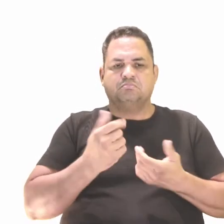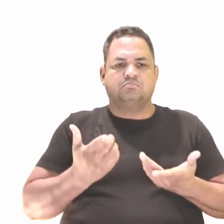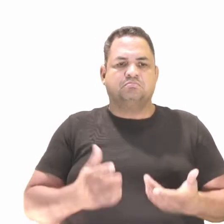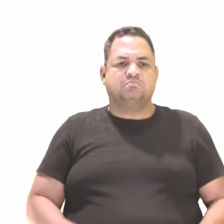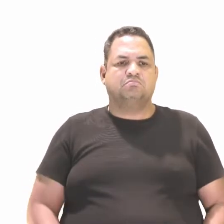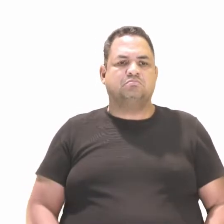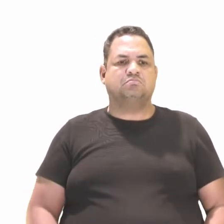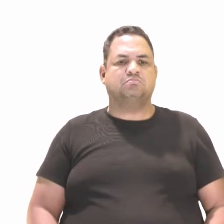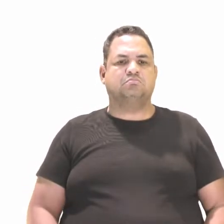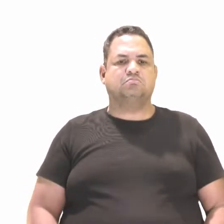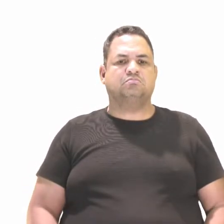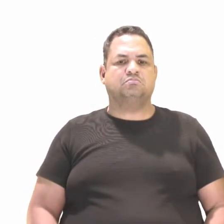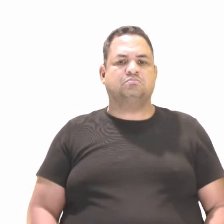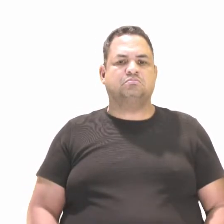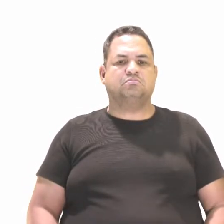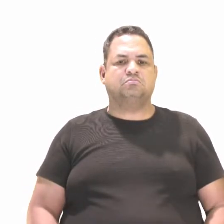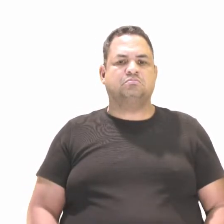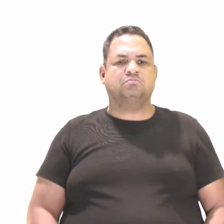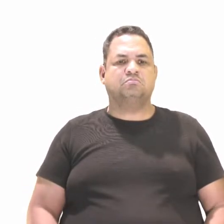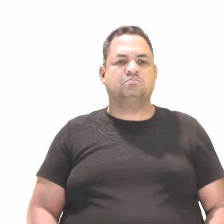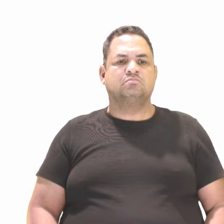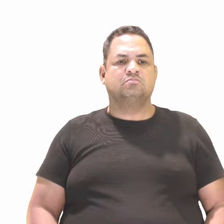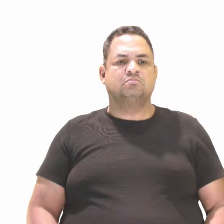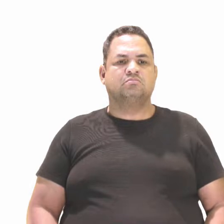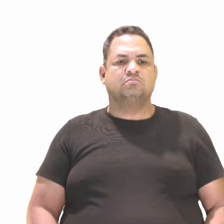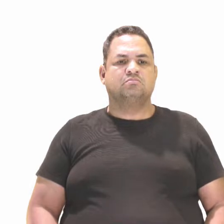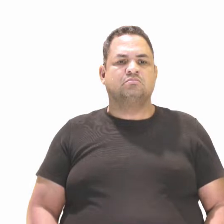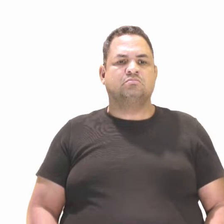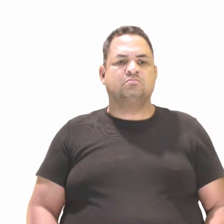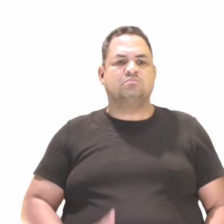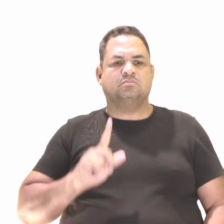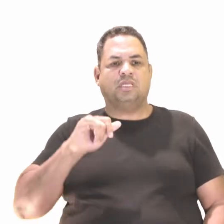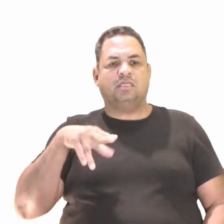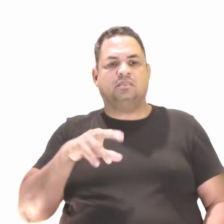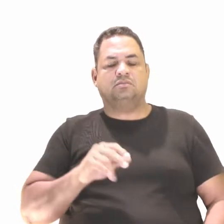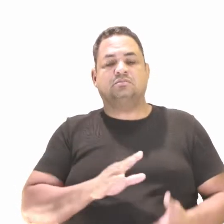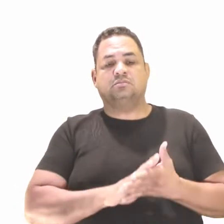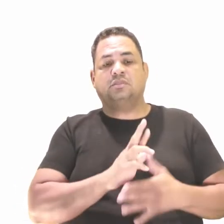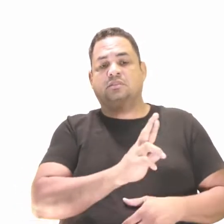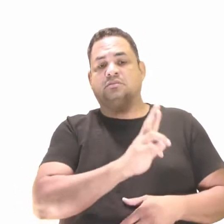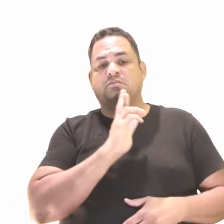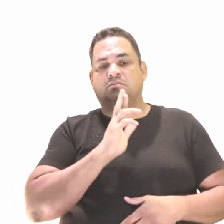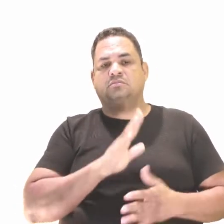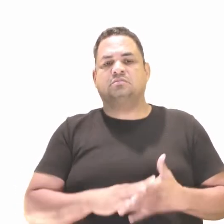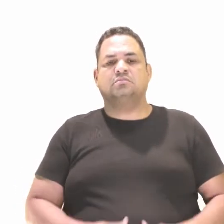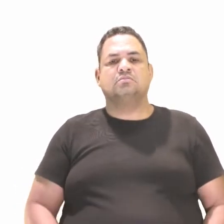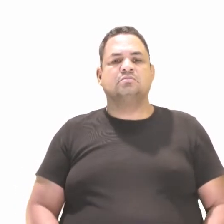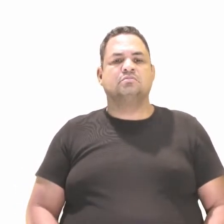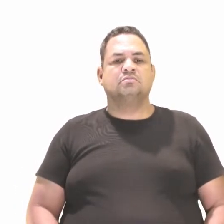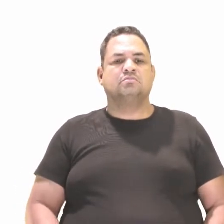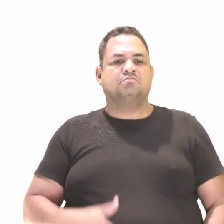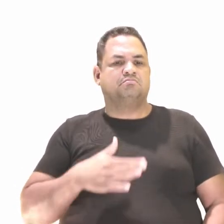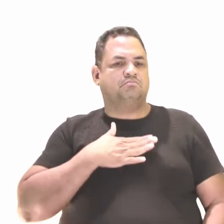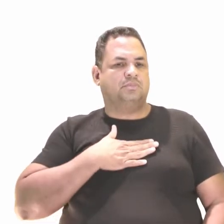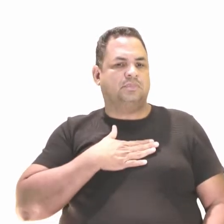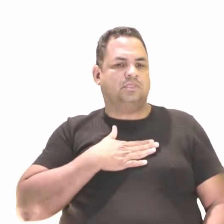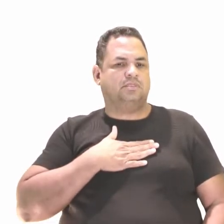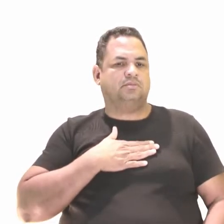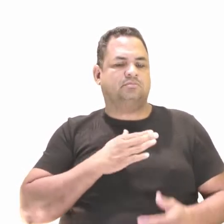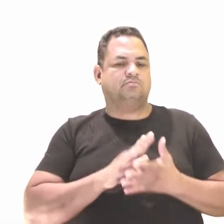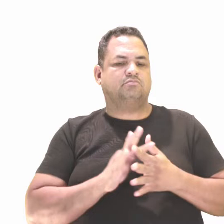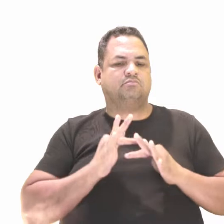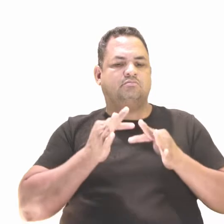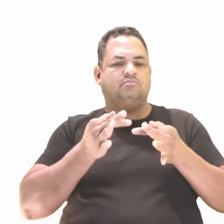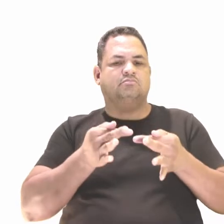fala nothing special, nada especial. E aí a Lana fala my family is going camping. A minha família vai